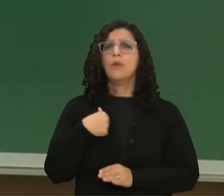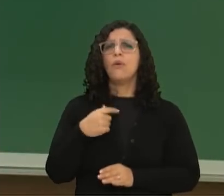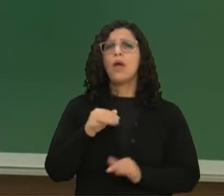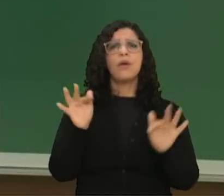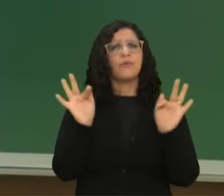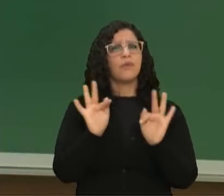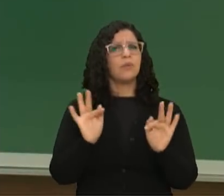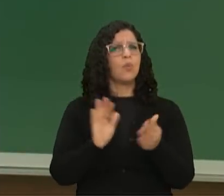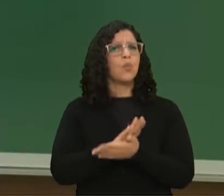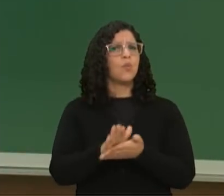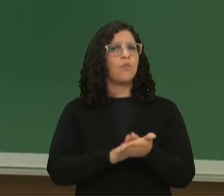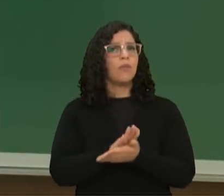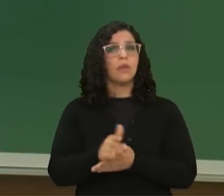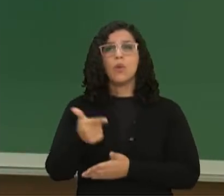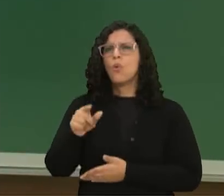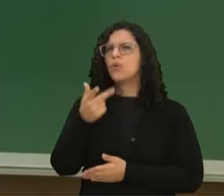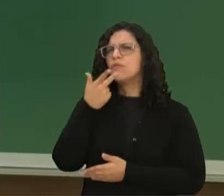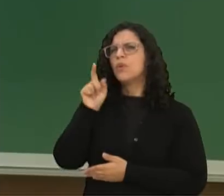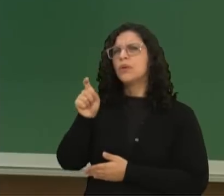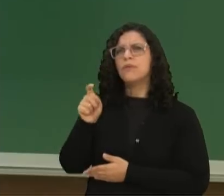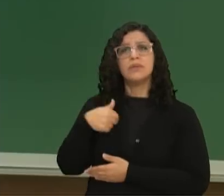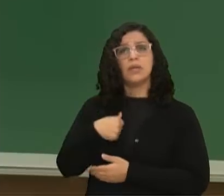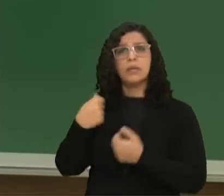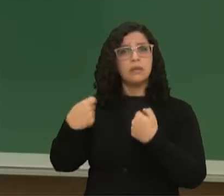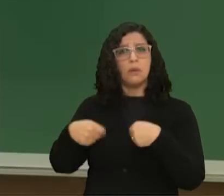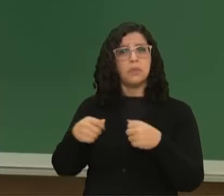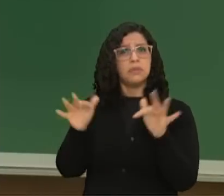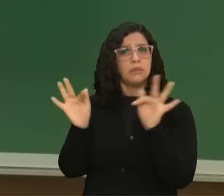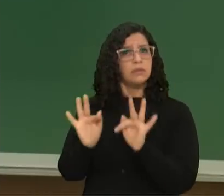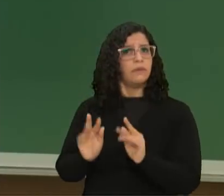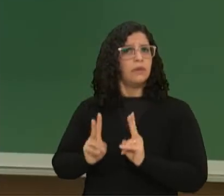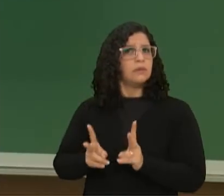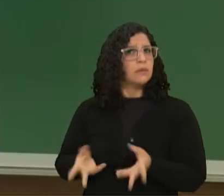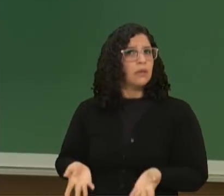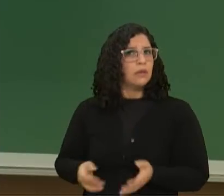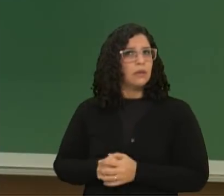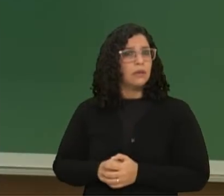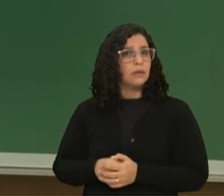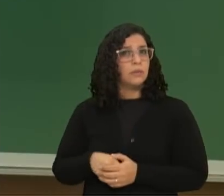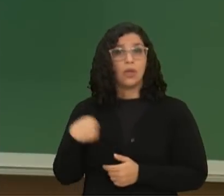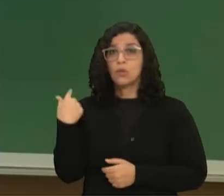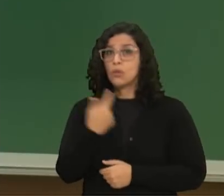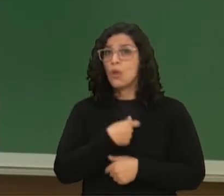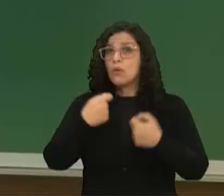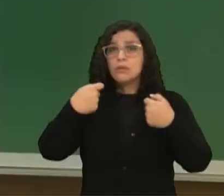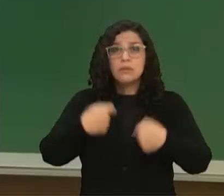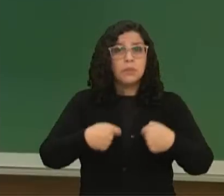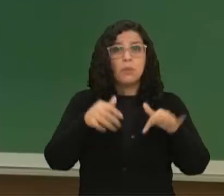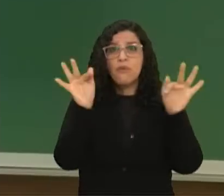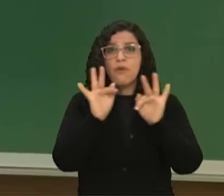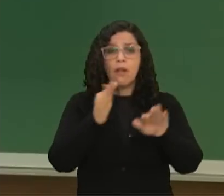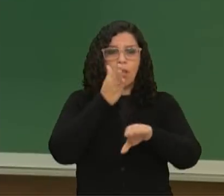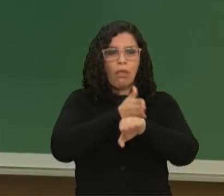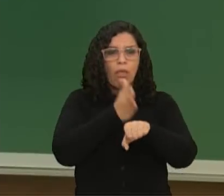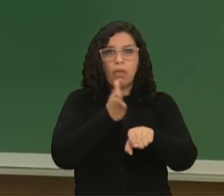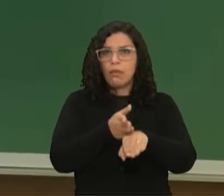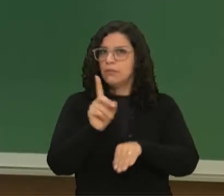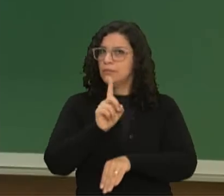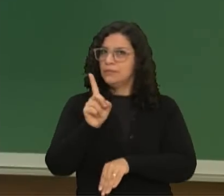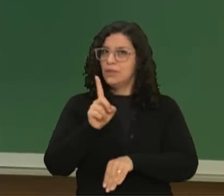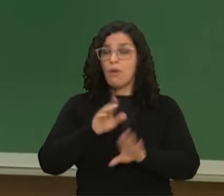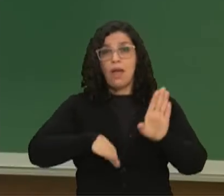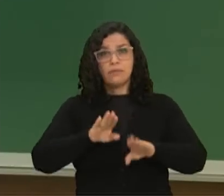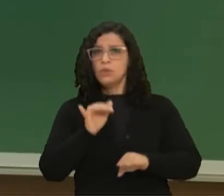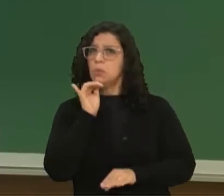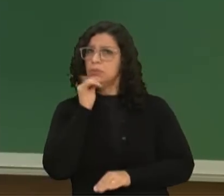estou feliz, o personagem fala, você não tem necessidade de estar feliz, nós não precisamos estar felizes o tempo todo. Vai ter momento